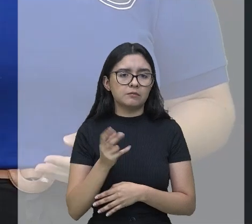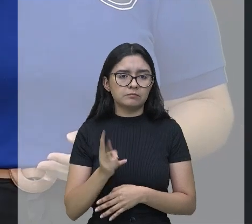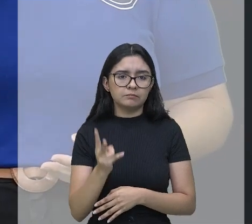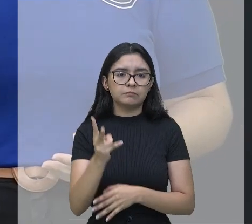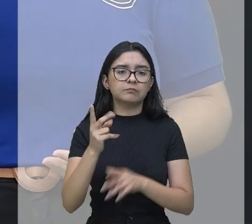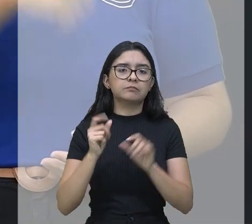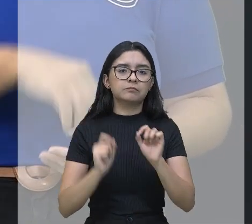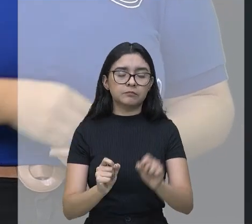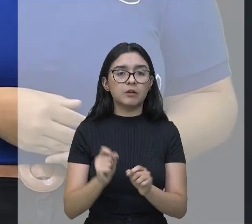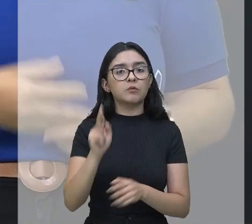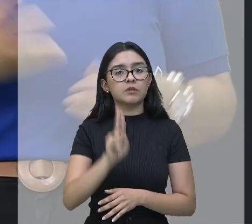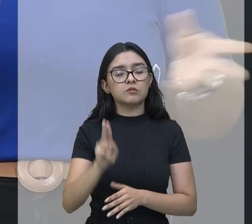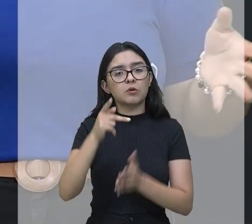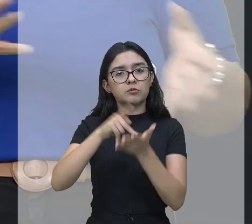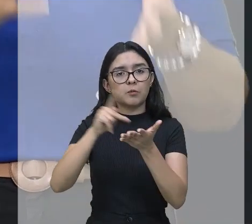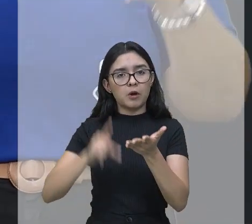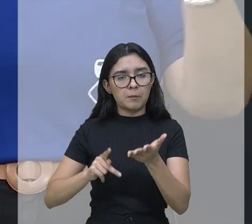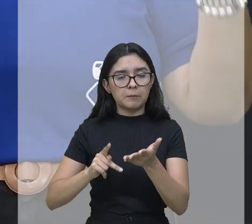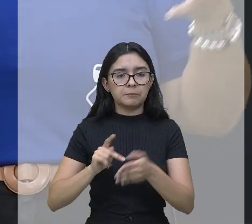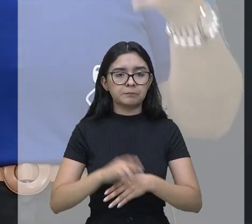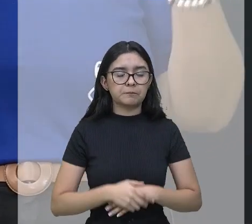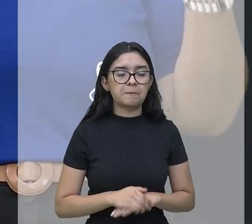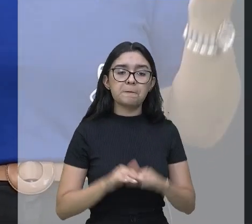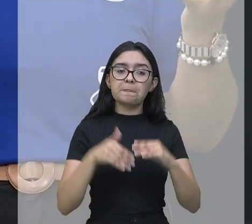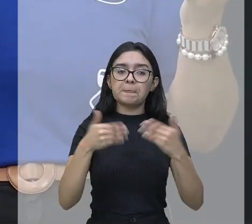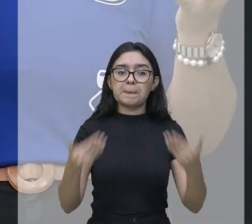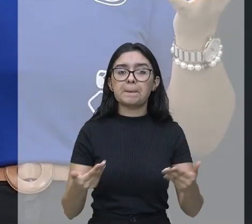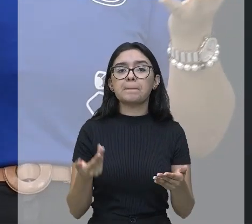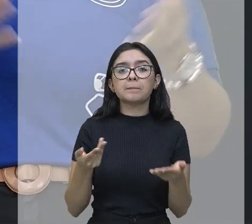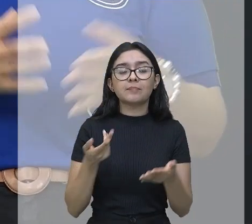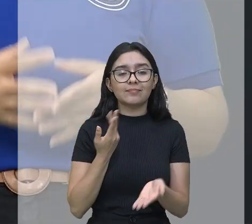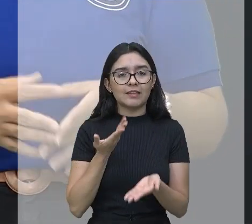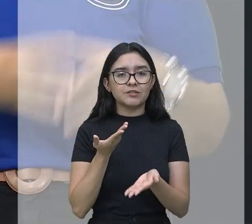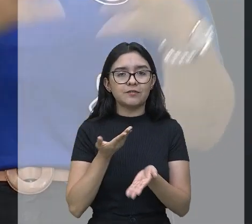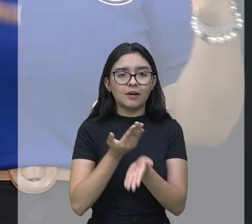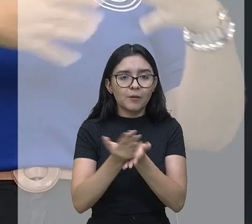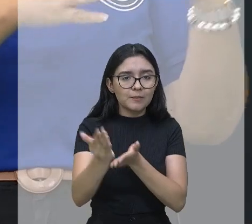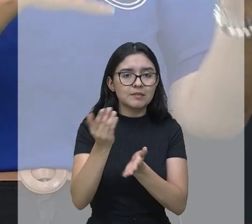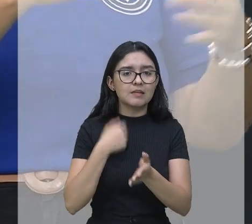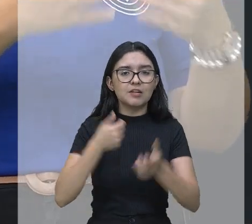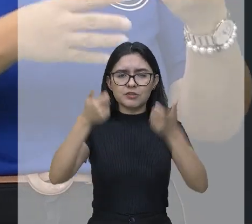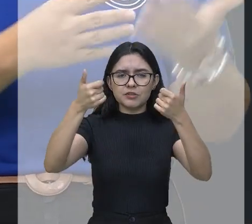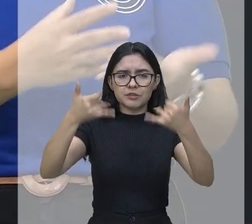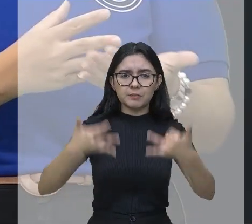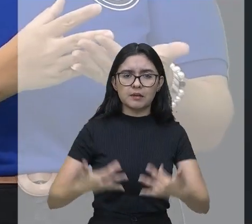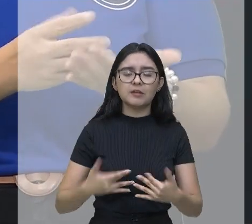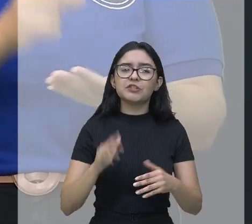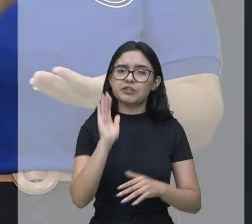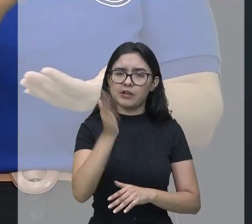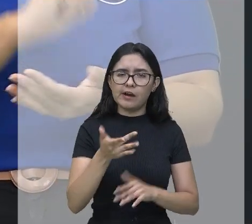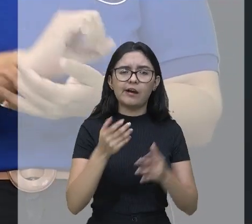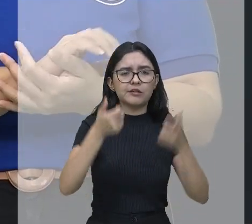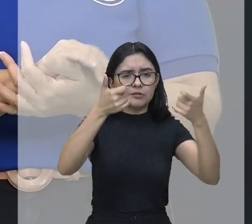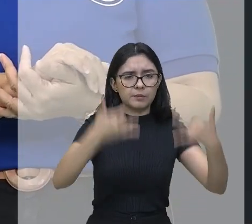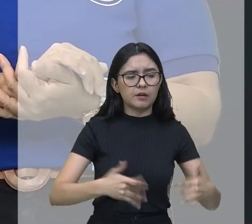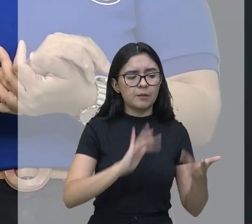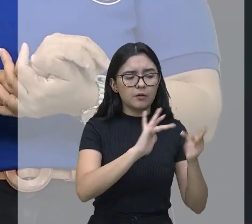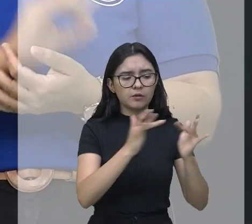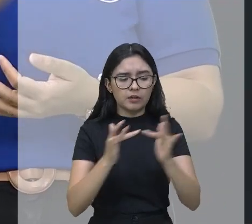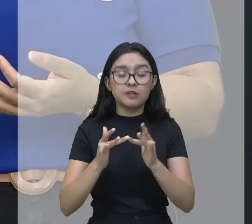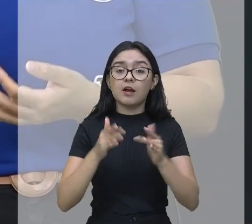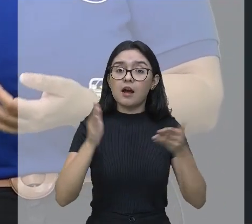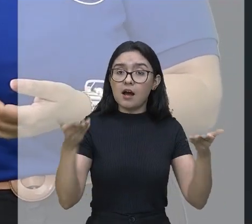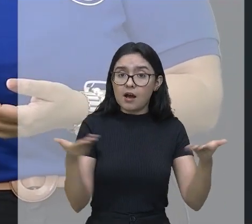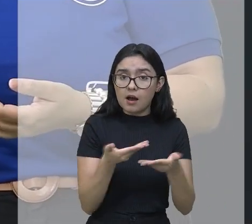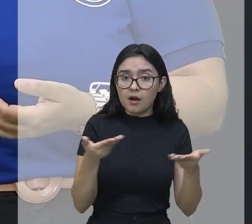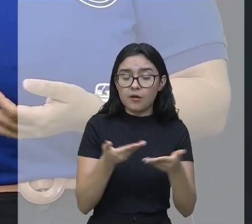composição poética, ok? E aí nós já começamos a falar deste poeta, né, ao comentarmos o contexto. Aqui então